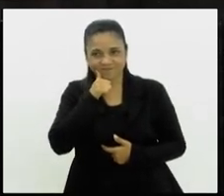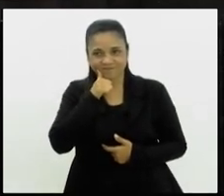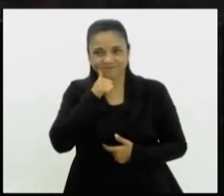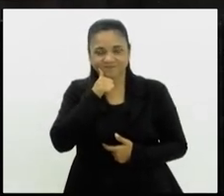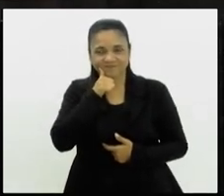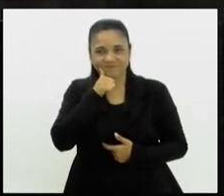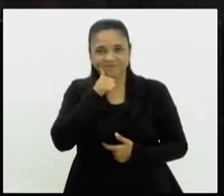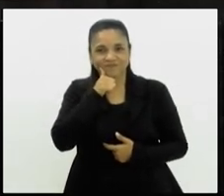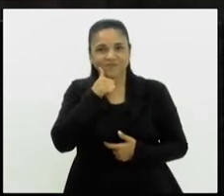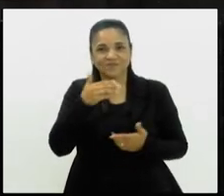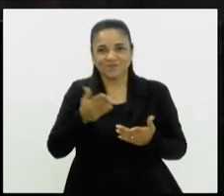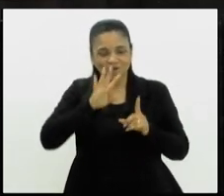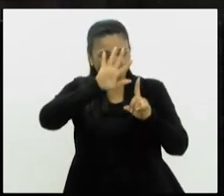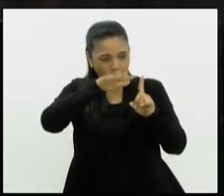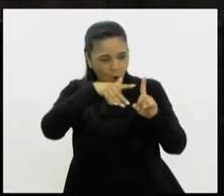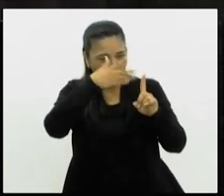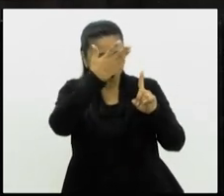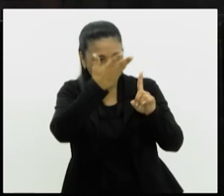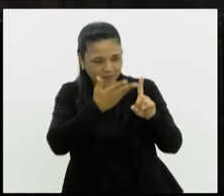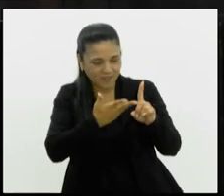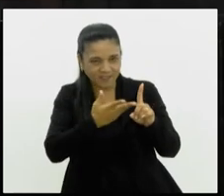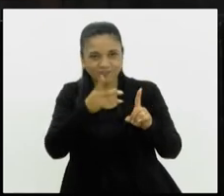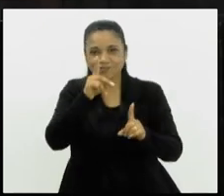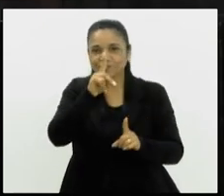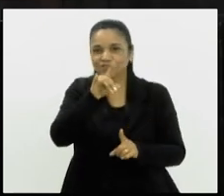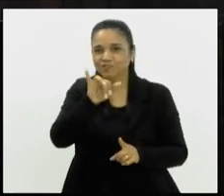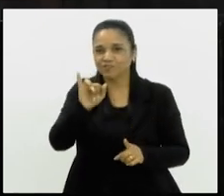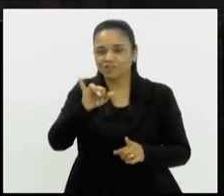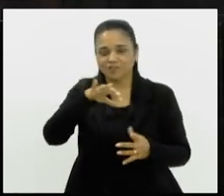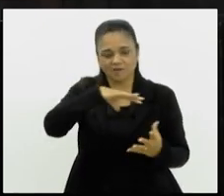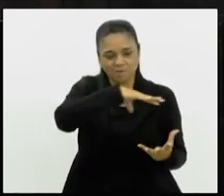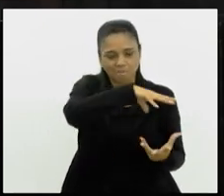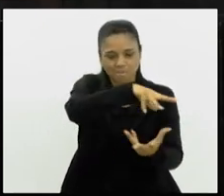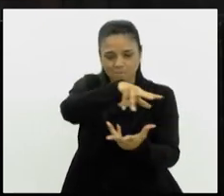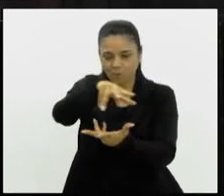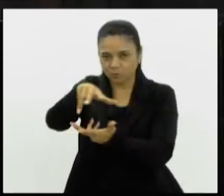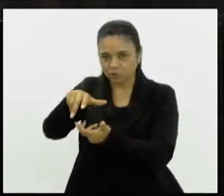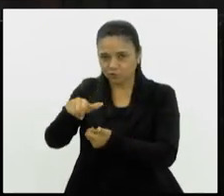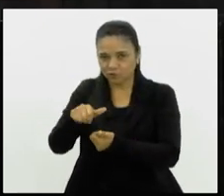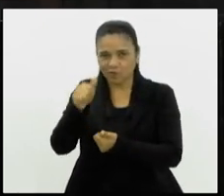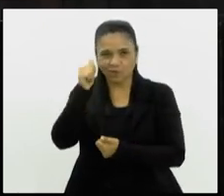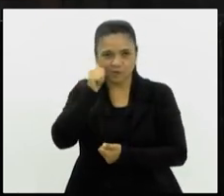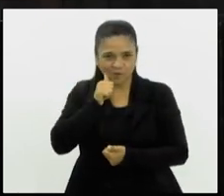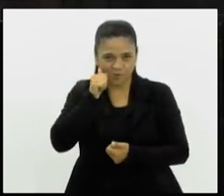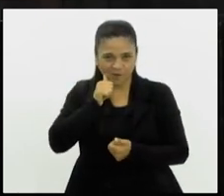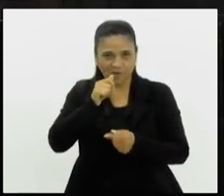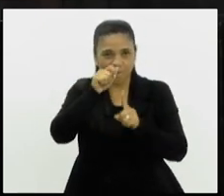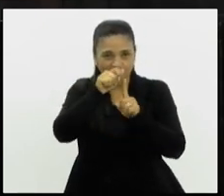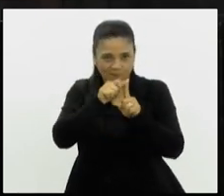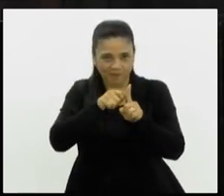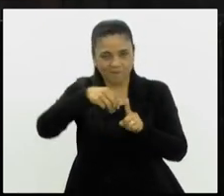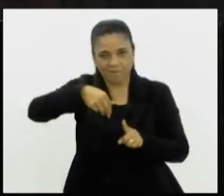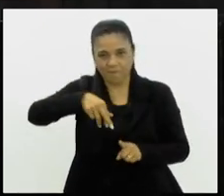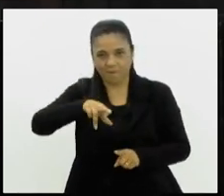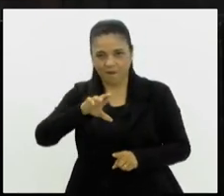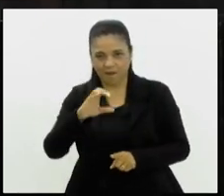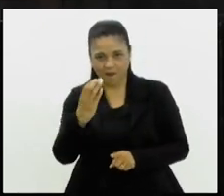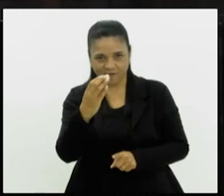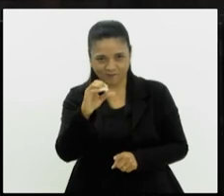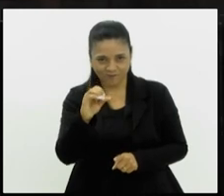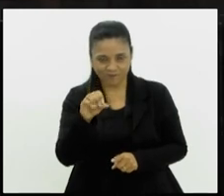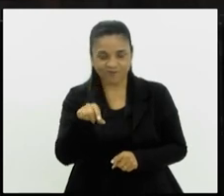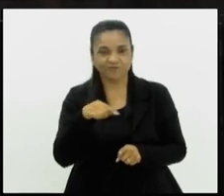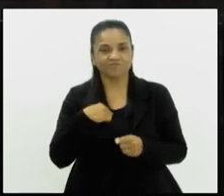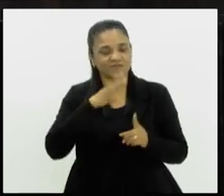fazendo uma homenagem ao Dia Internacional da Mulher, queria saudar Vossa Excelência, e saudando